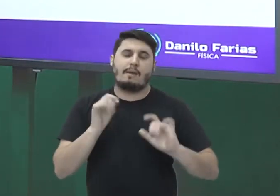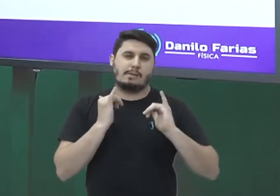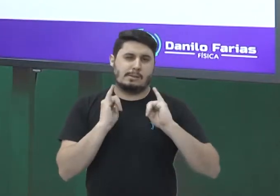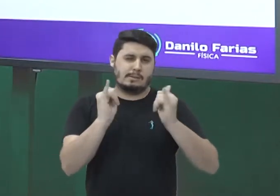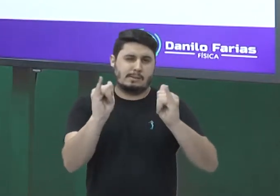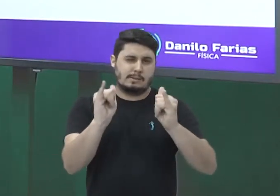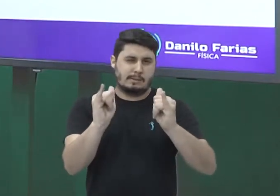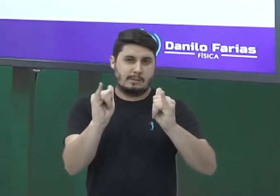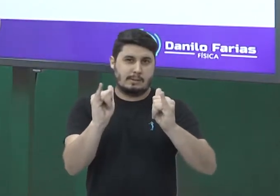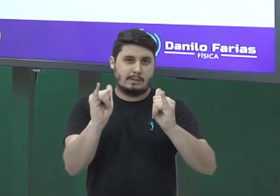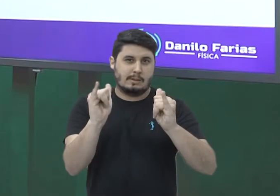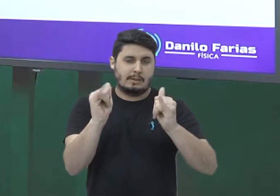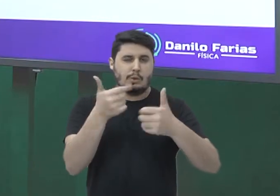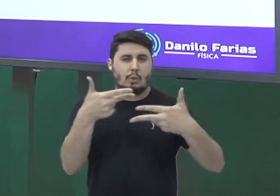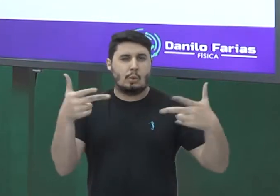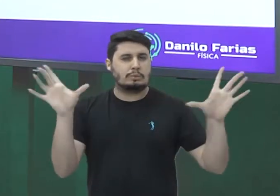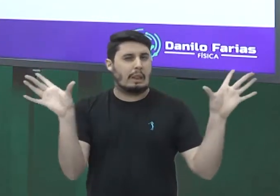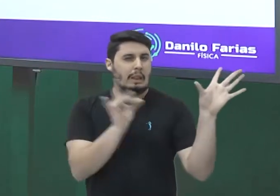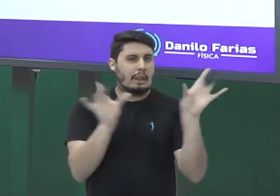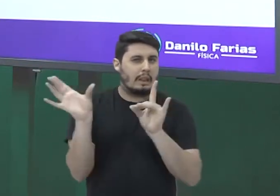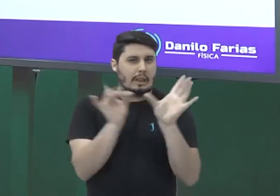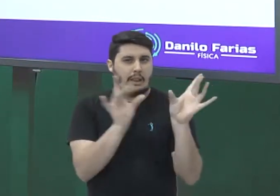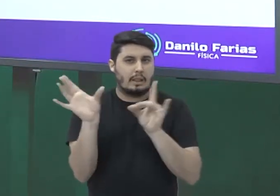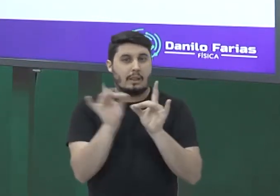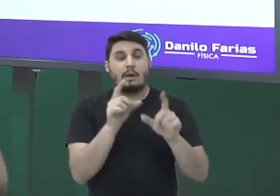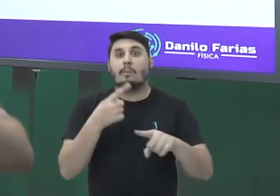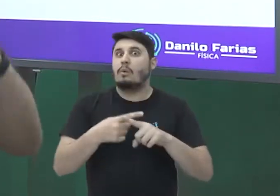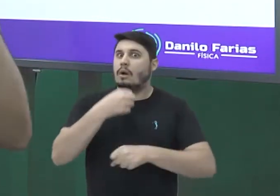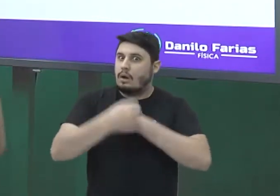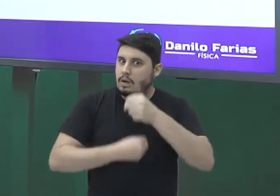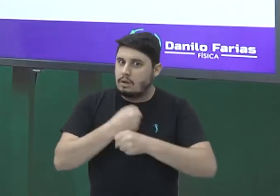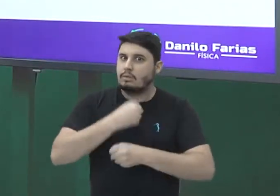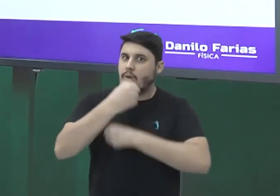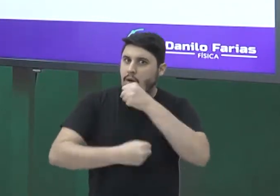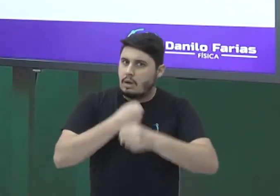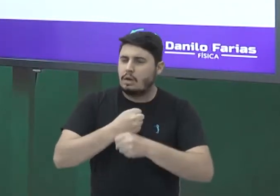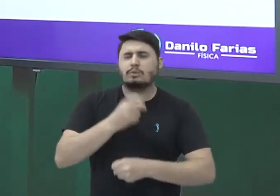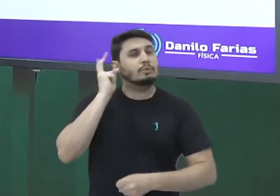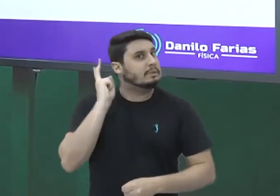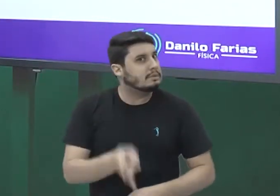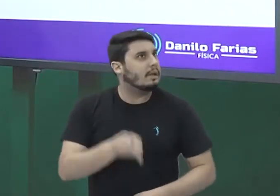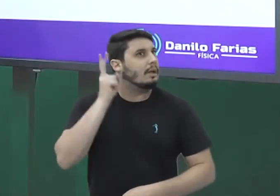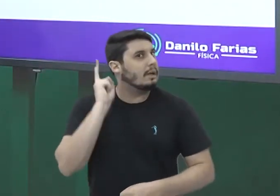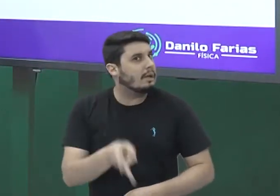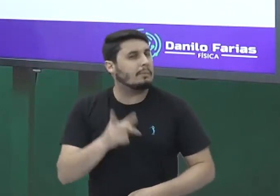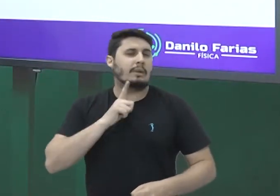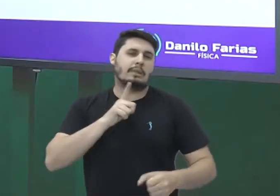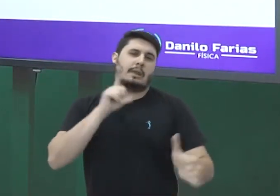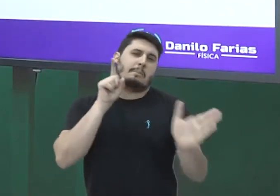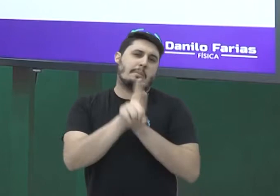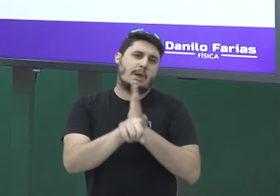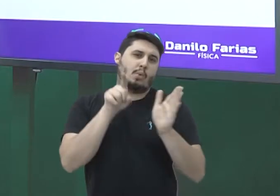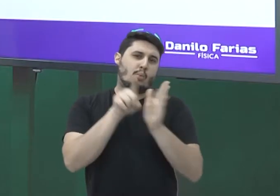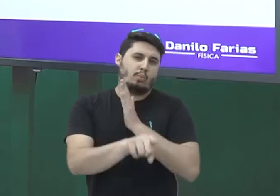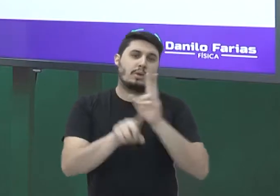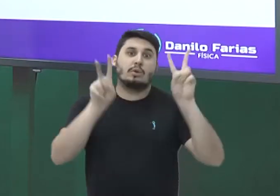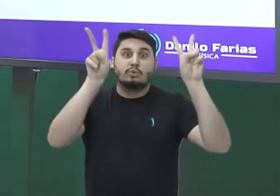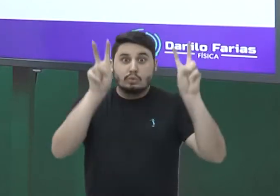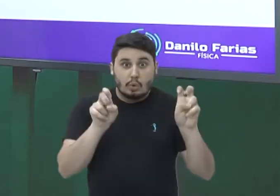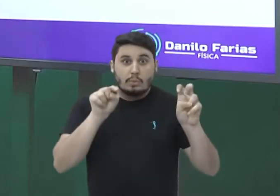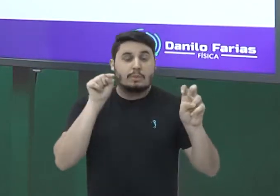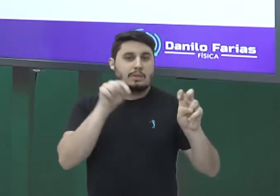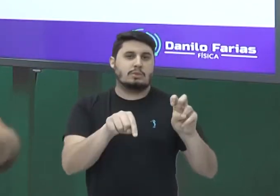Eletromagnetismo. Todo ano, fera, todo ano na tua prova sempre vai aparecer o conteúdo